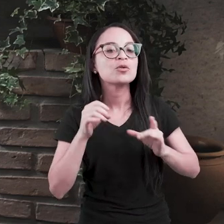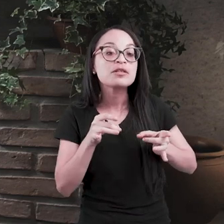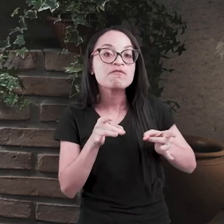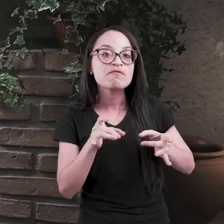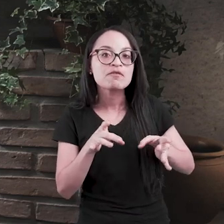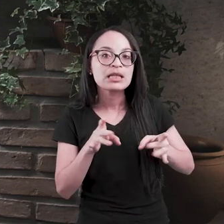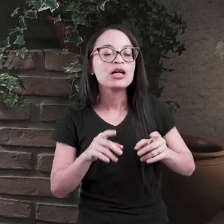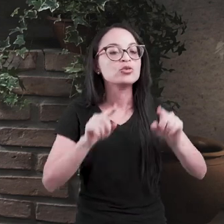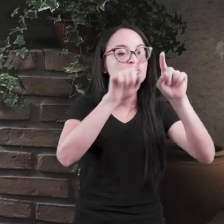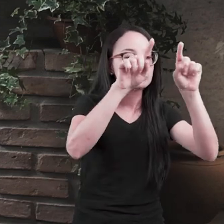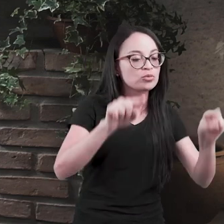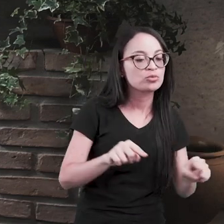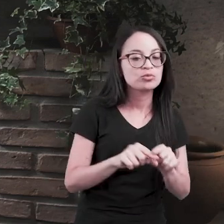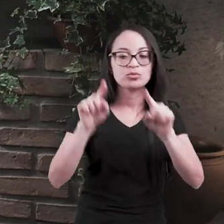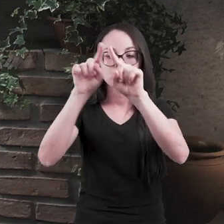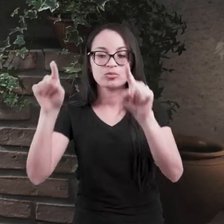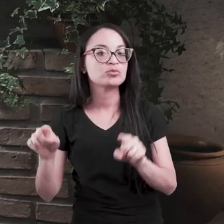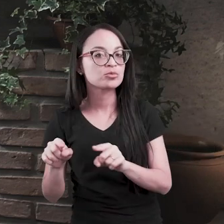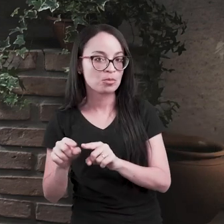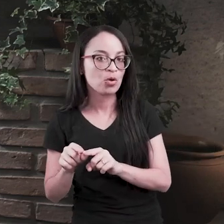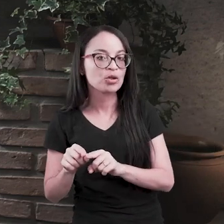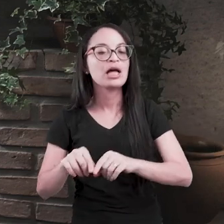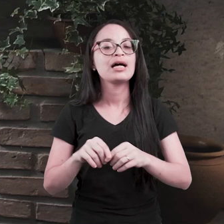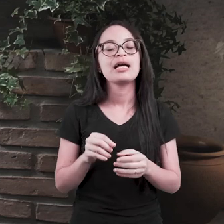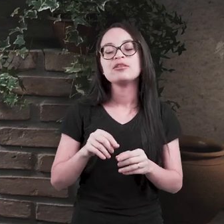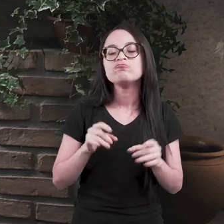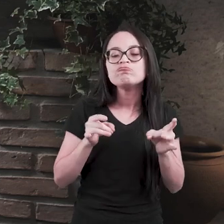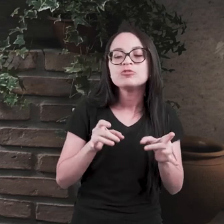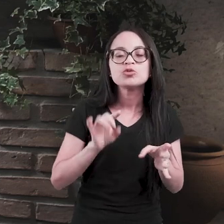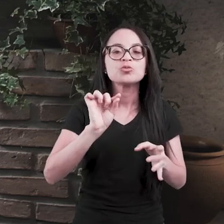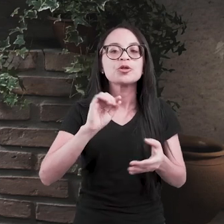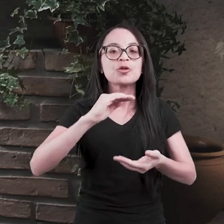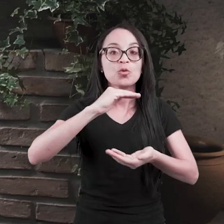pontozinho com 2 portas que ela vendia. Ela vendia cuscuz,